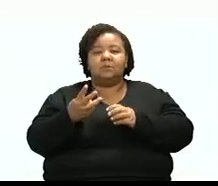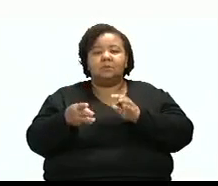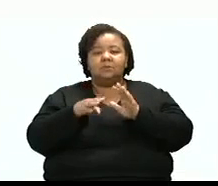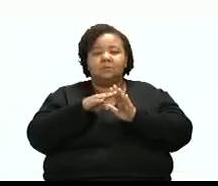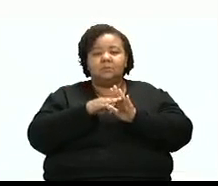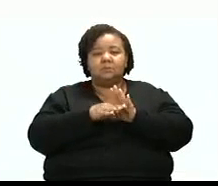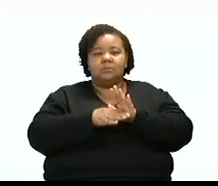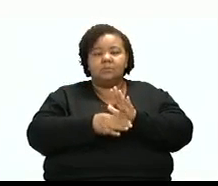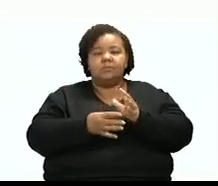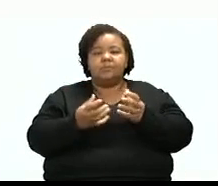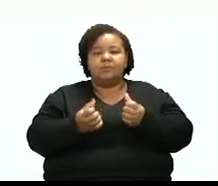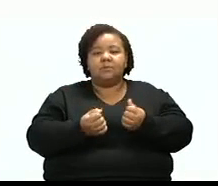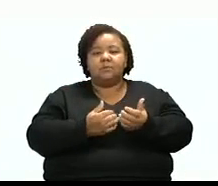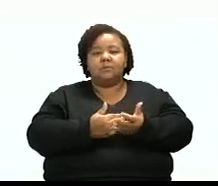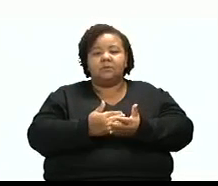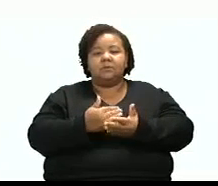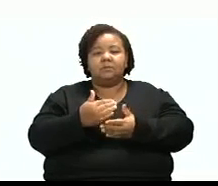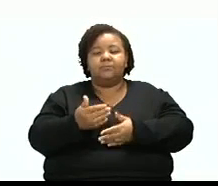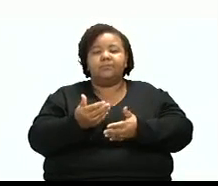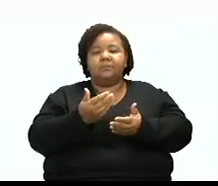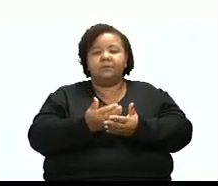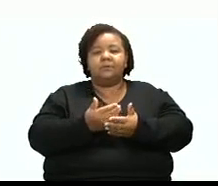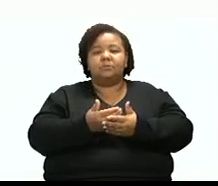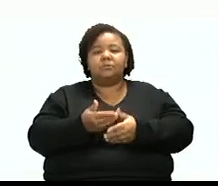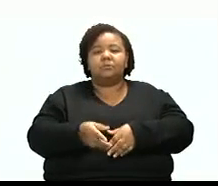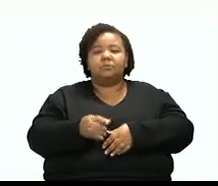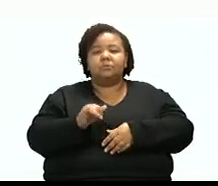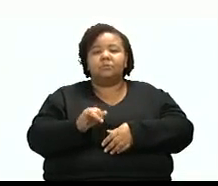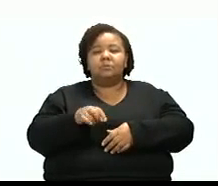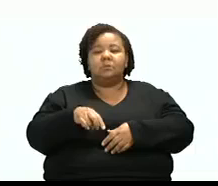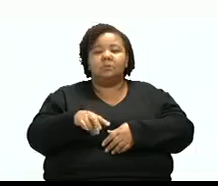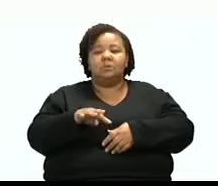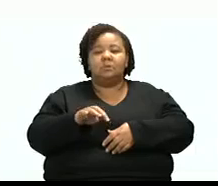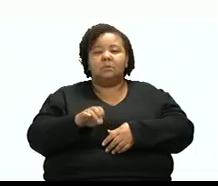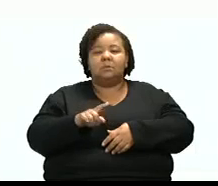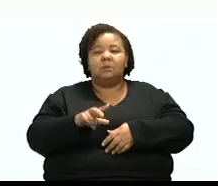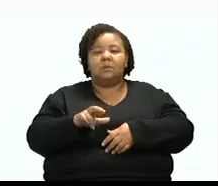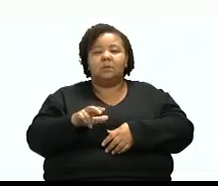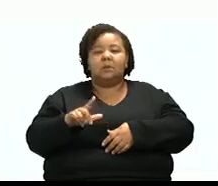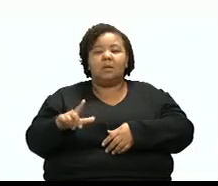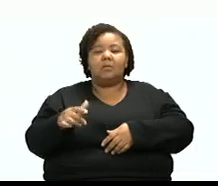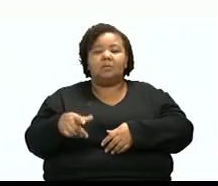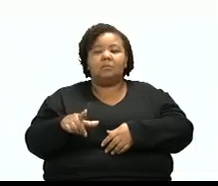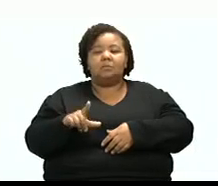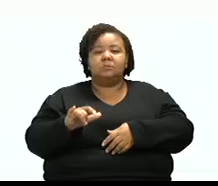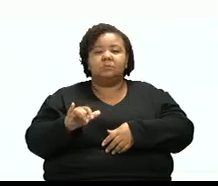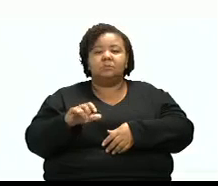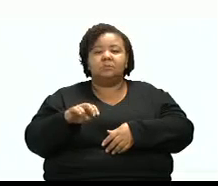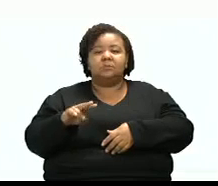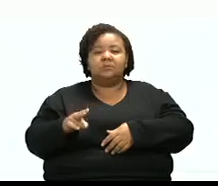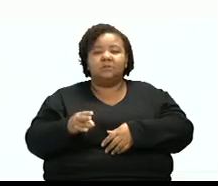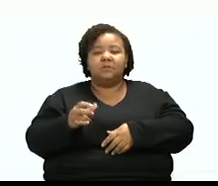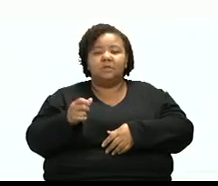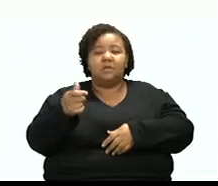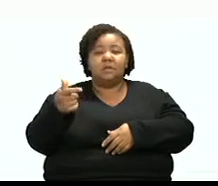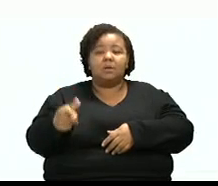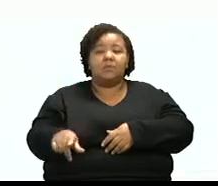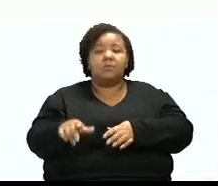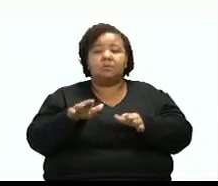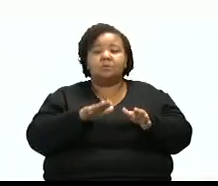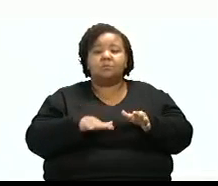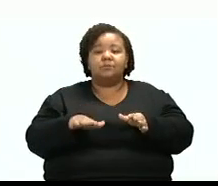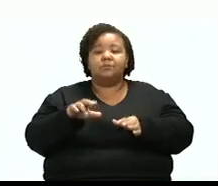etapas. Nós vamos iniciar pelo estudo das integrais de linha, depois estudar os campos vetoriais com